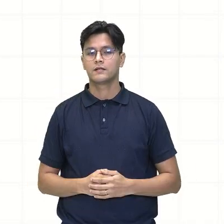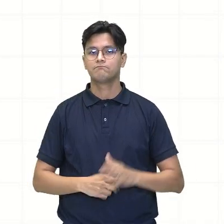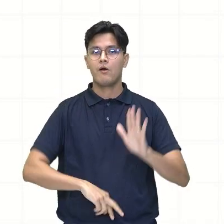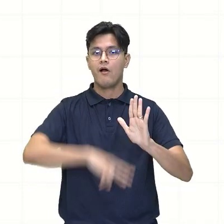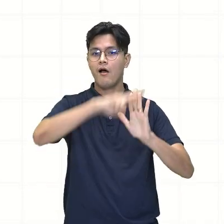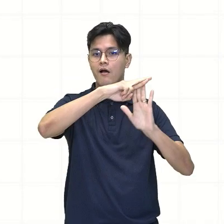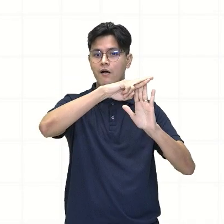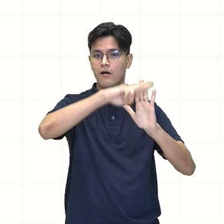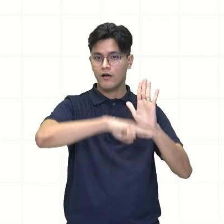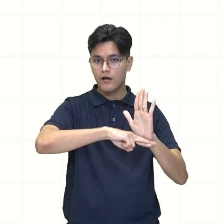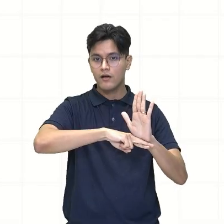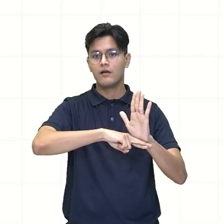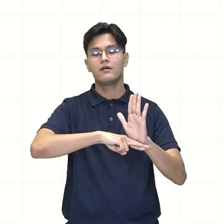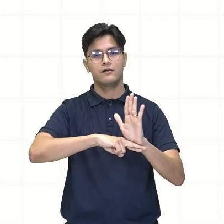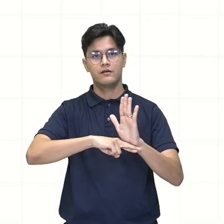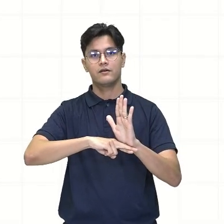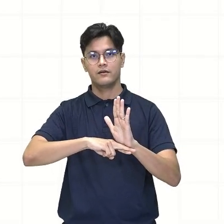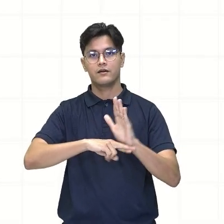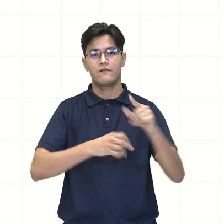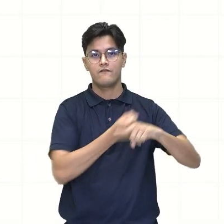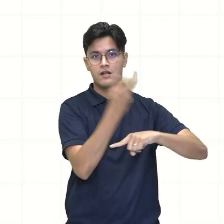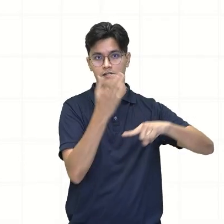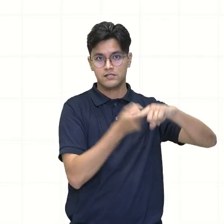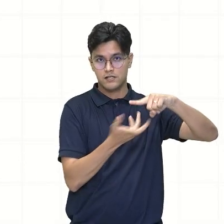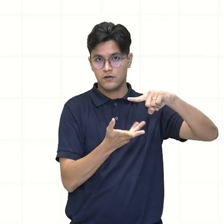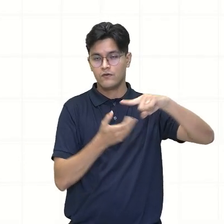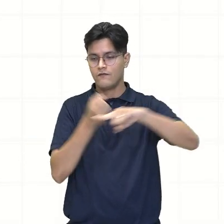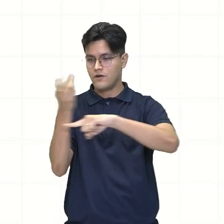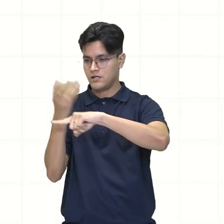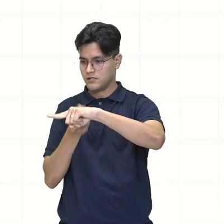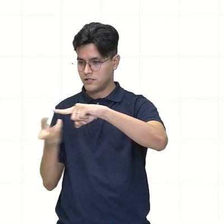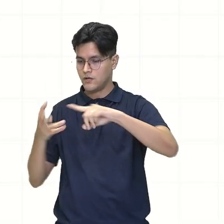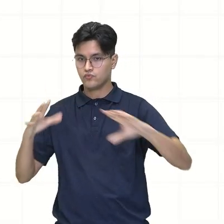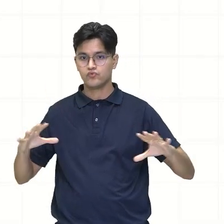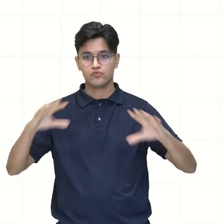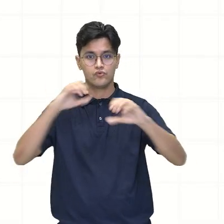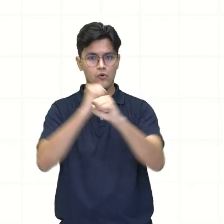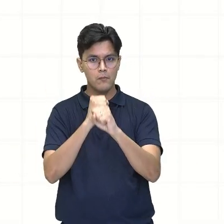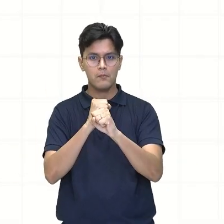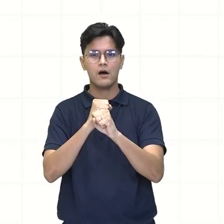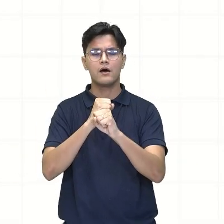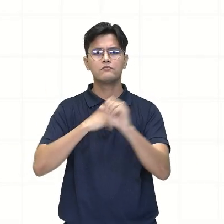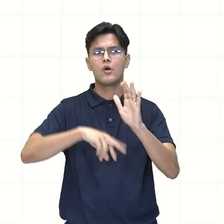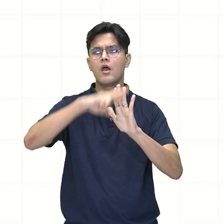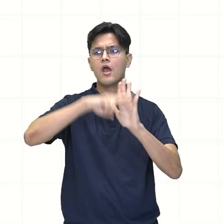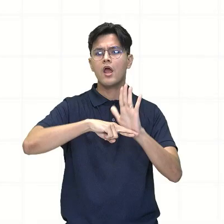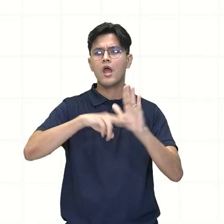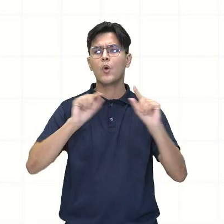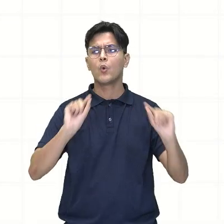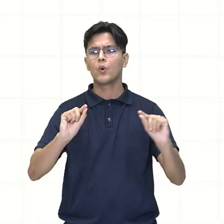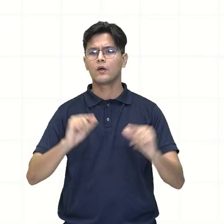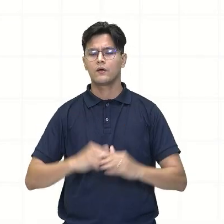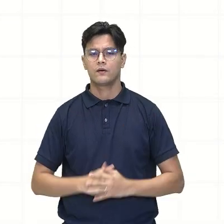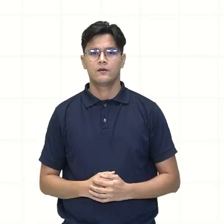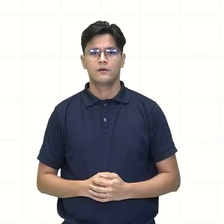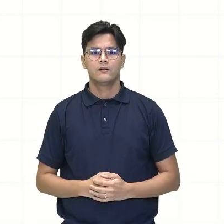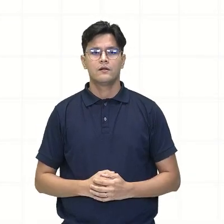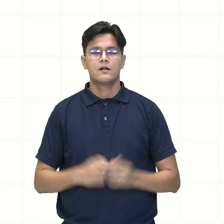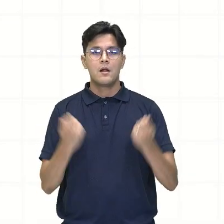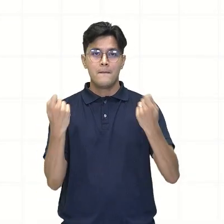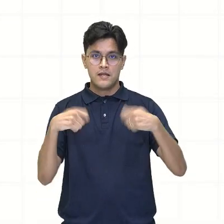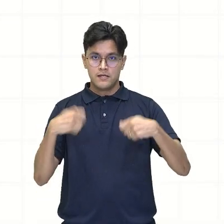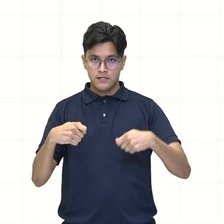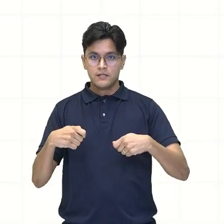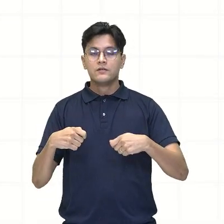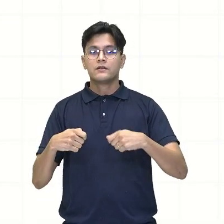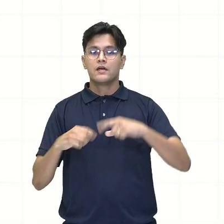para fazer a adição de duas frações, né, com os mesmos denominadores, o que, que a gente faz? A gente repete